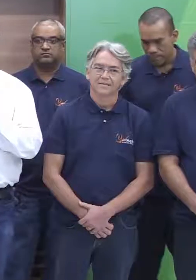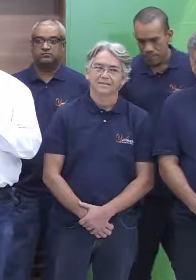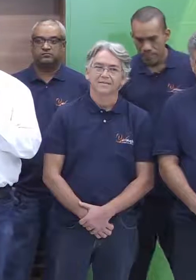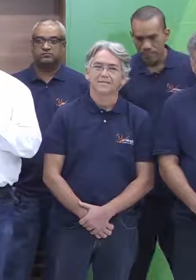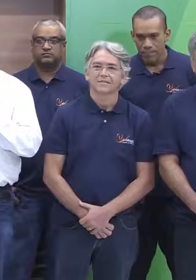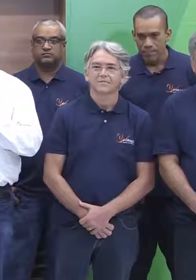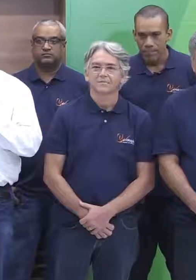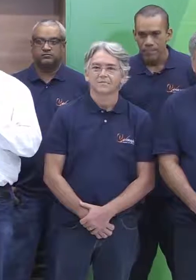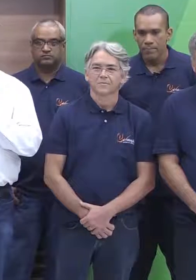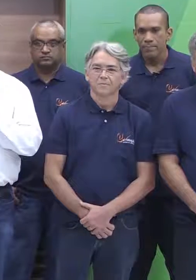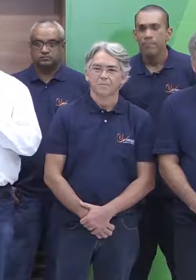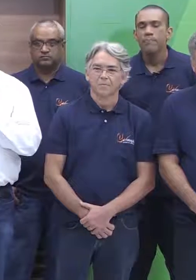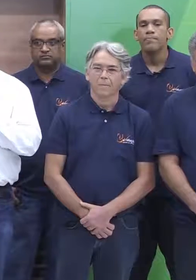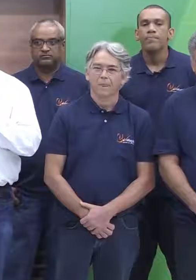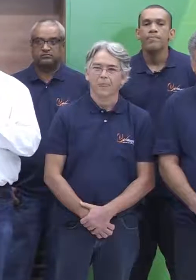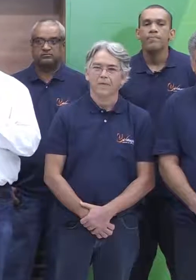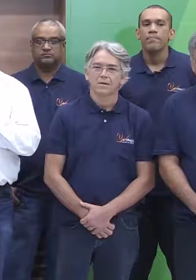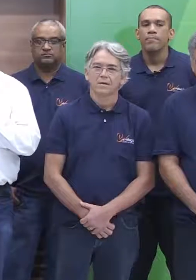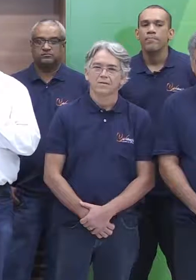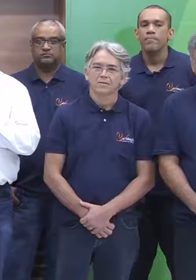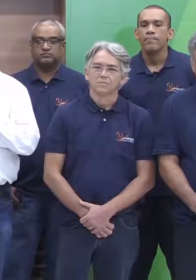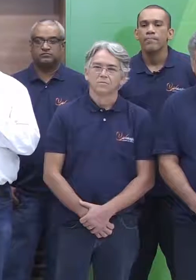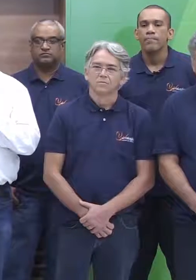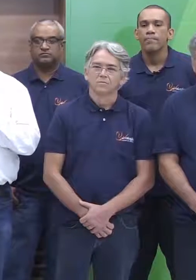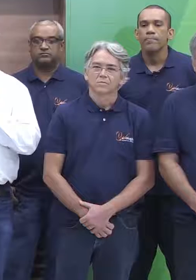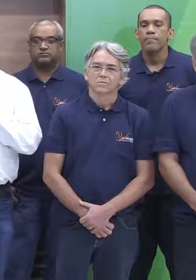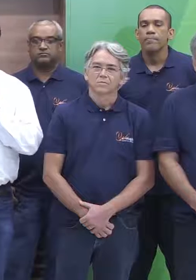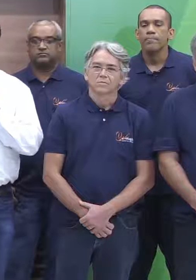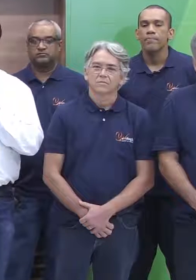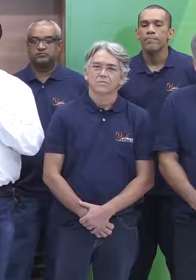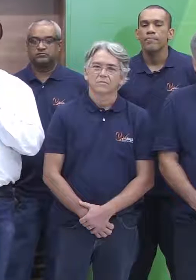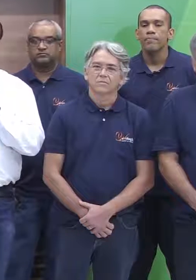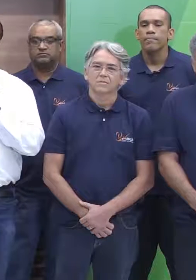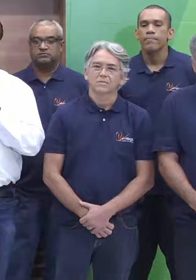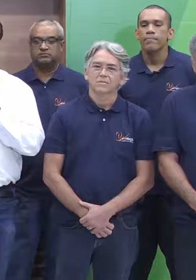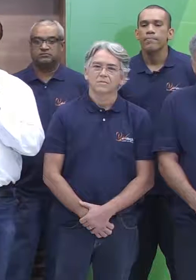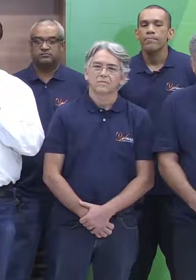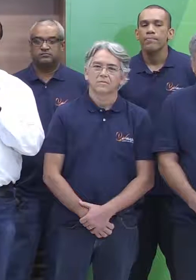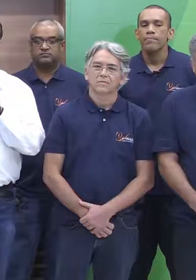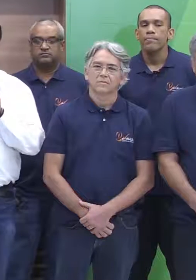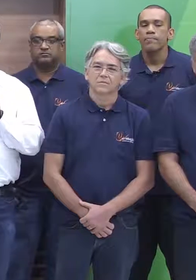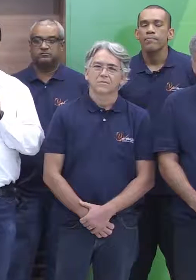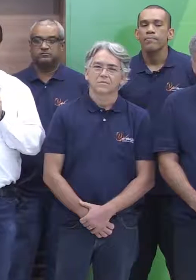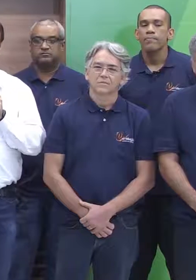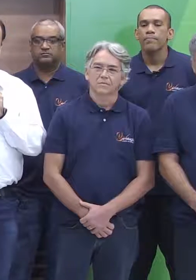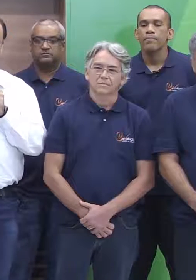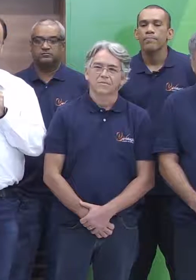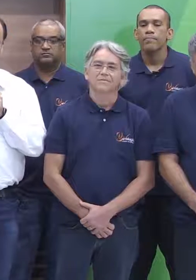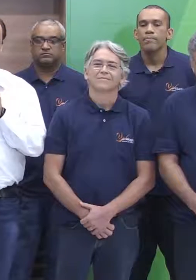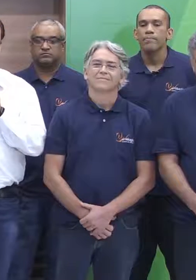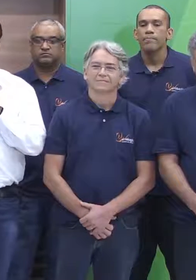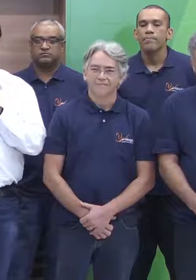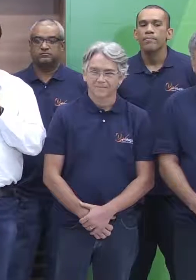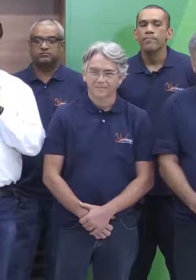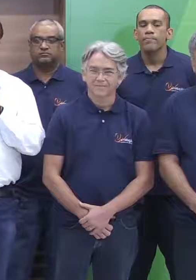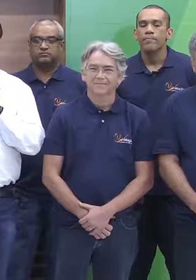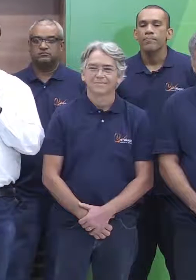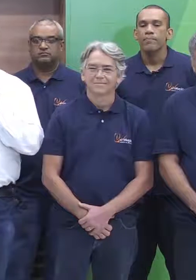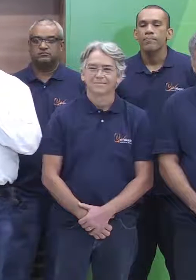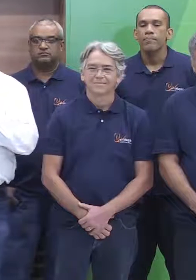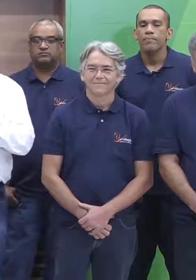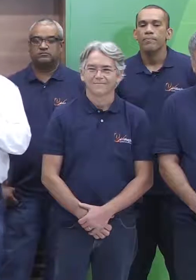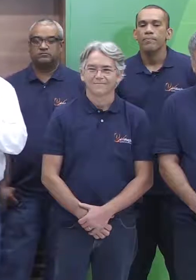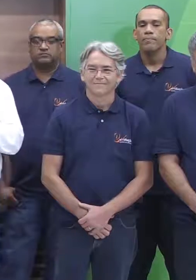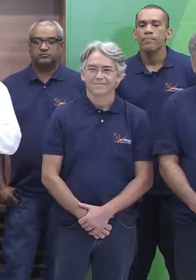nesse sentido, mas cabeça no lugar, se alimente bem, durma bem e que Deus nos abençoe nessa prova. Muito